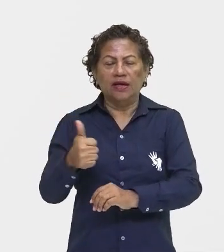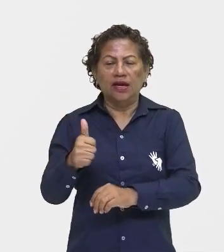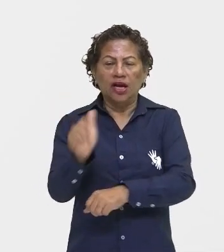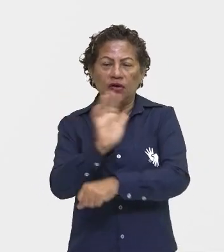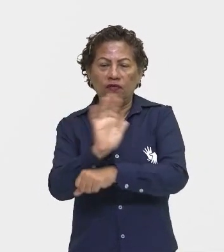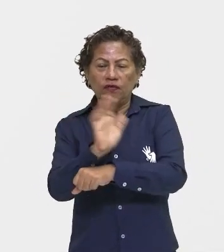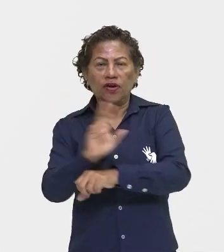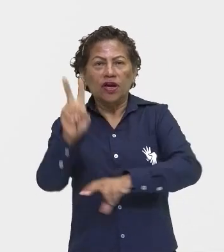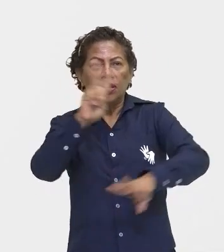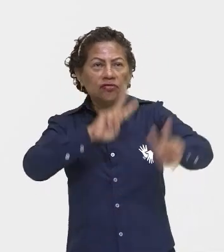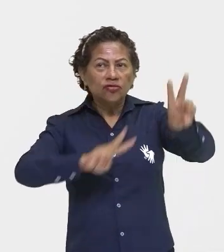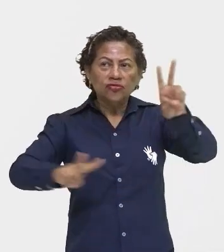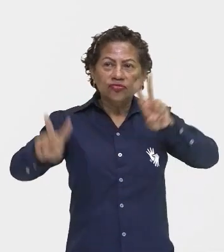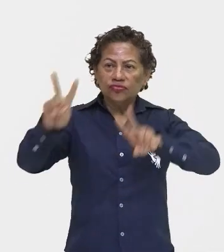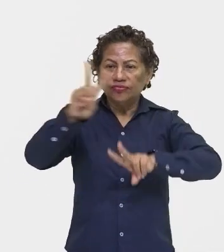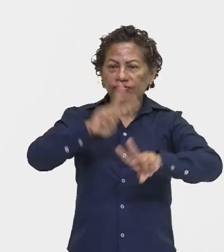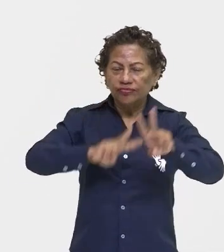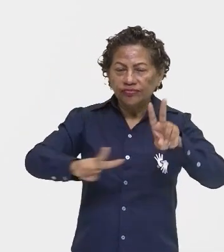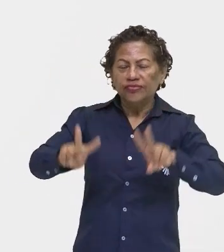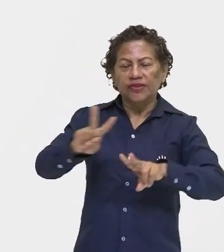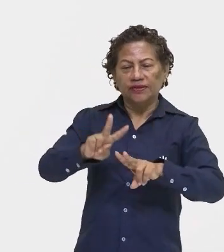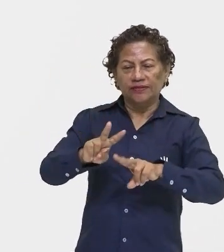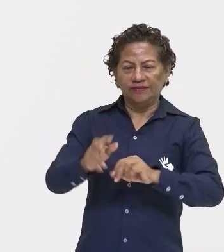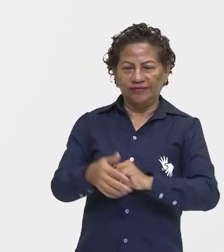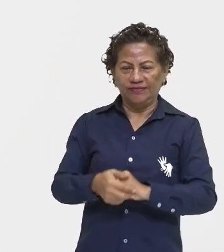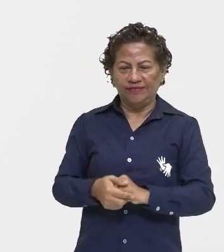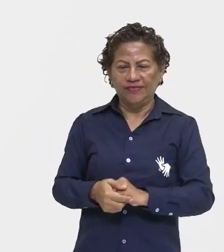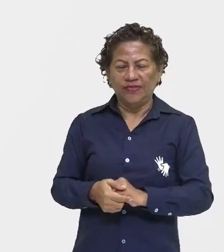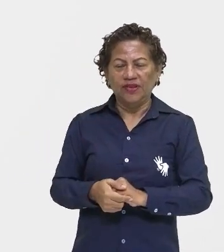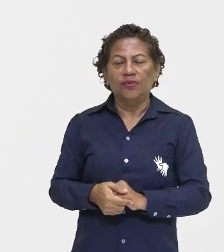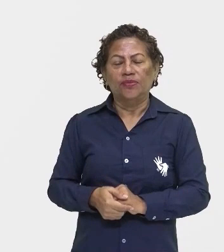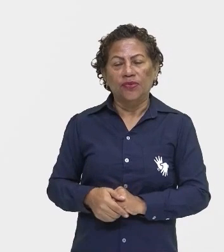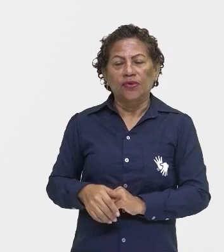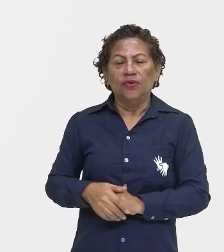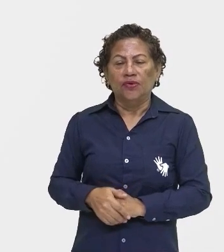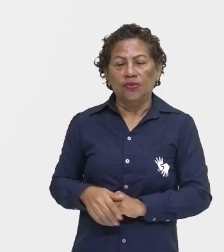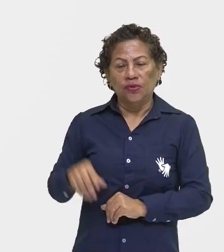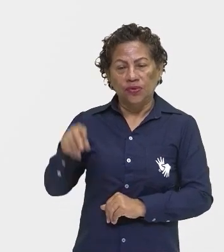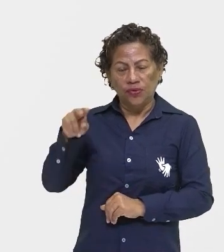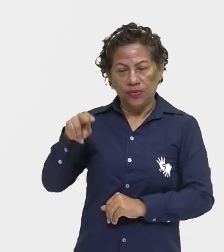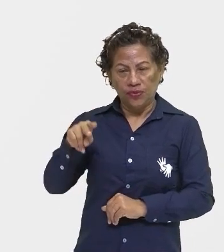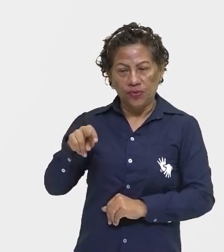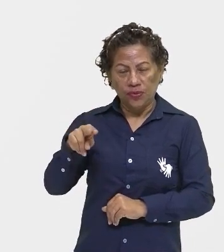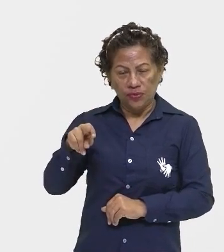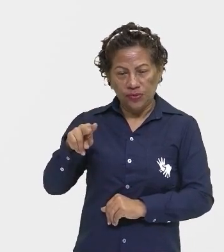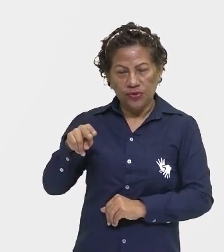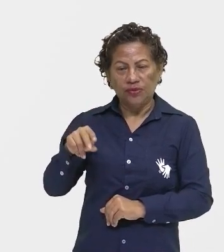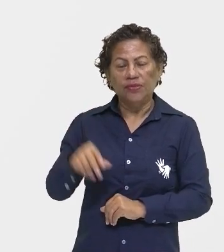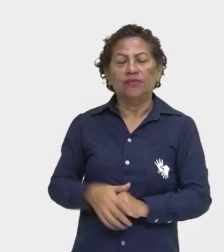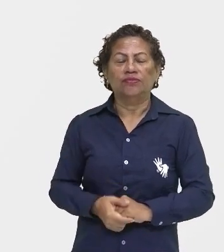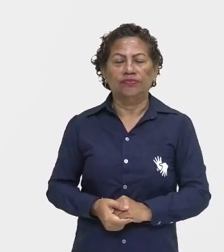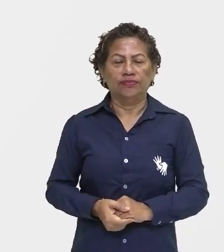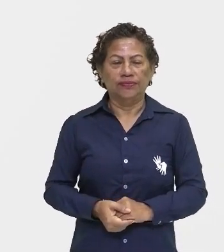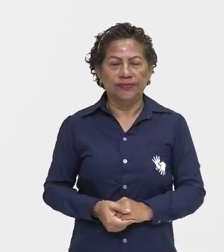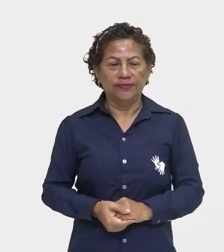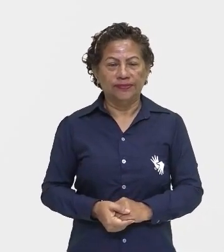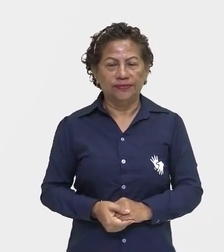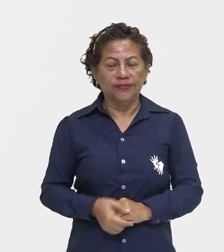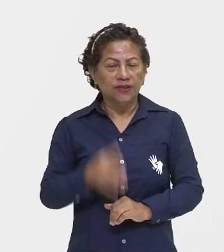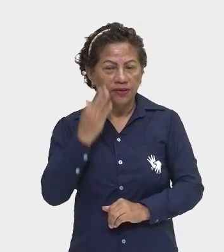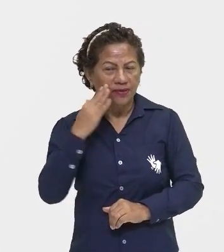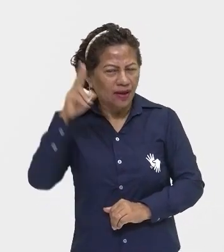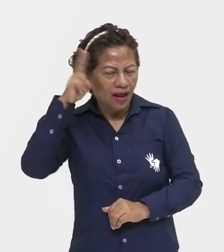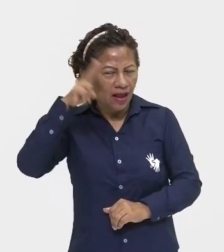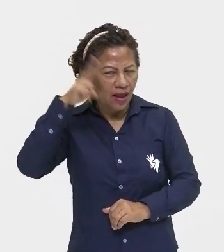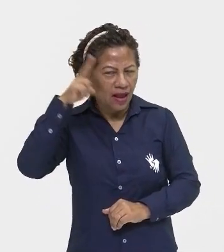exibido na história, sendo dirigido e produzido por Louis Lumière. Então, a gente viu aqui brevemente,